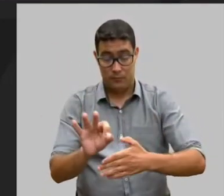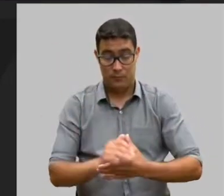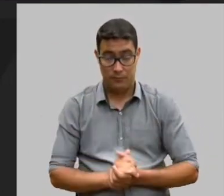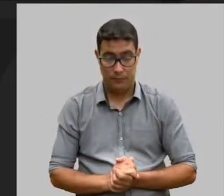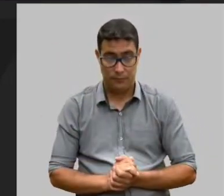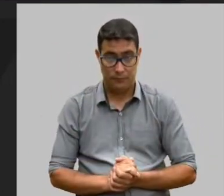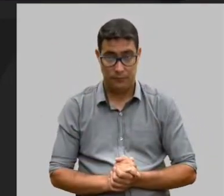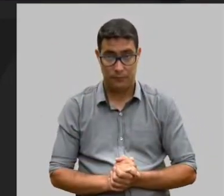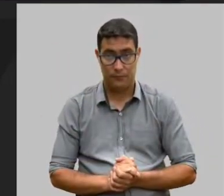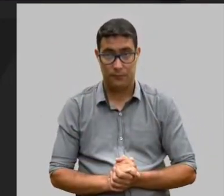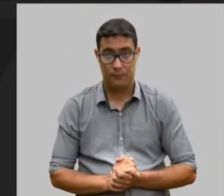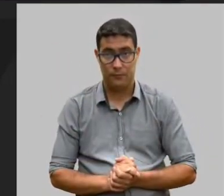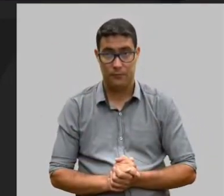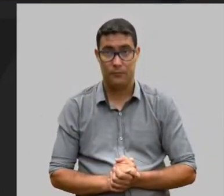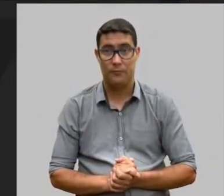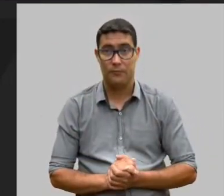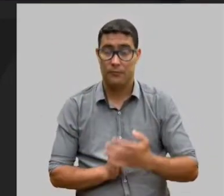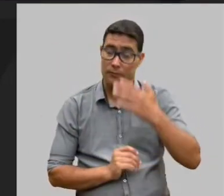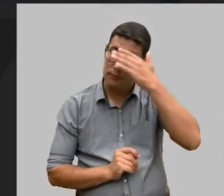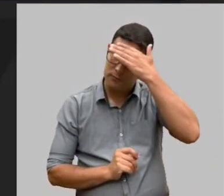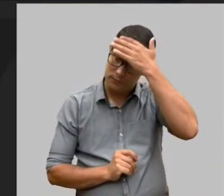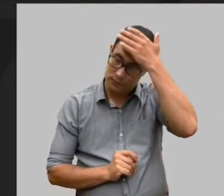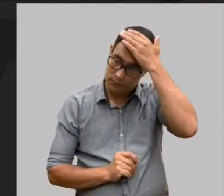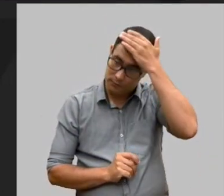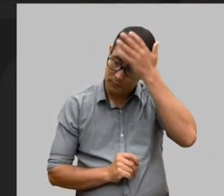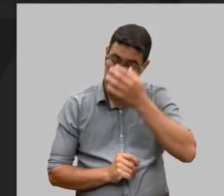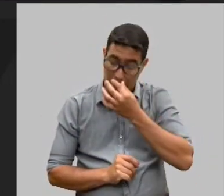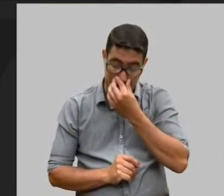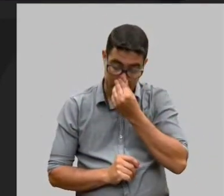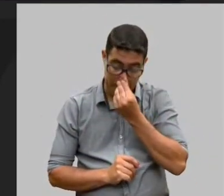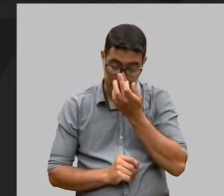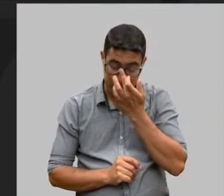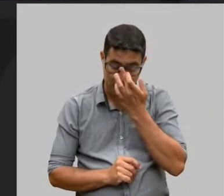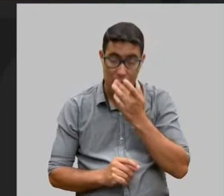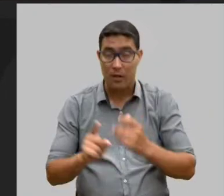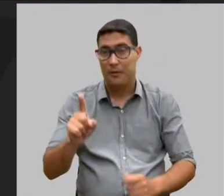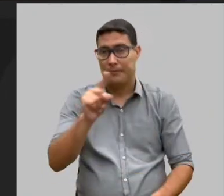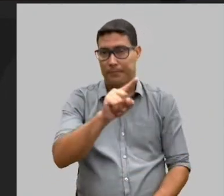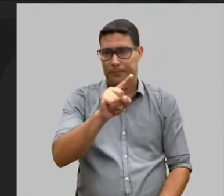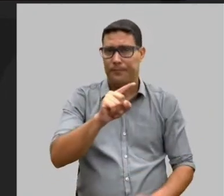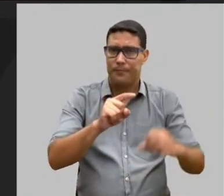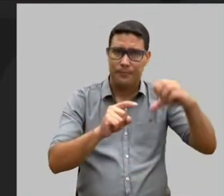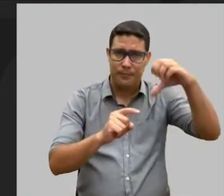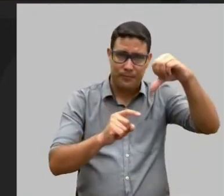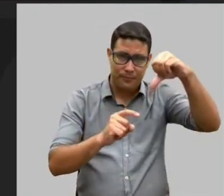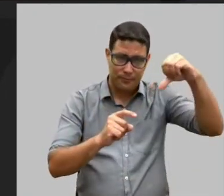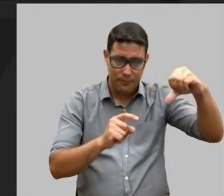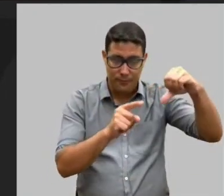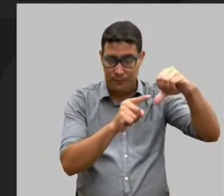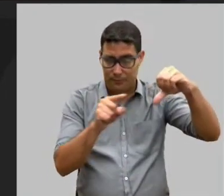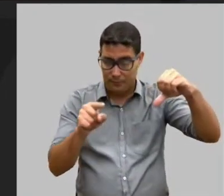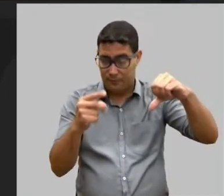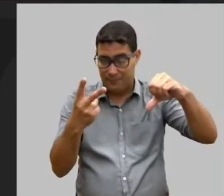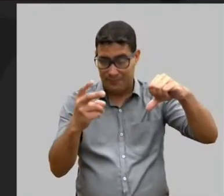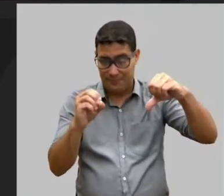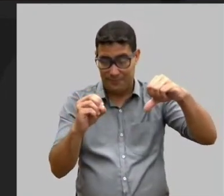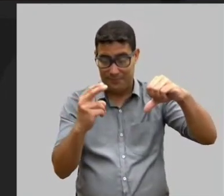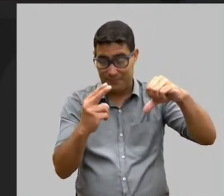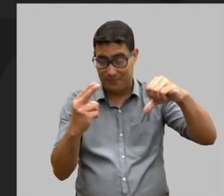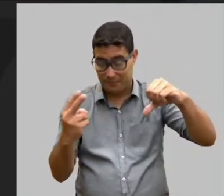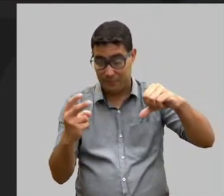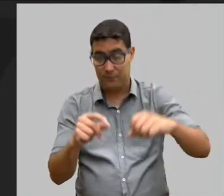seguinte eu vou mostrar para vocês o seguinte eh eh eh eh entre 99 a 2022 o gpdi + 7,5 correspondeu